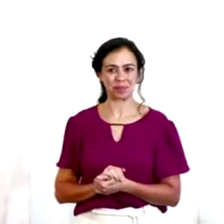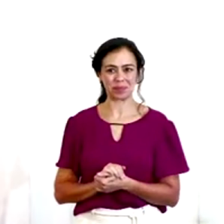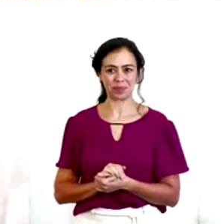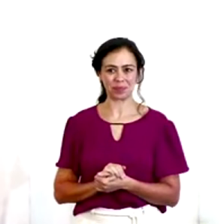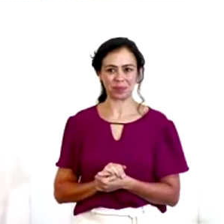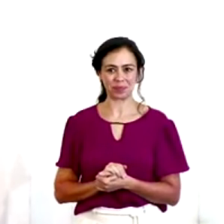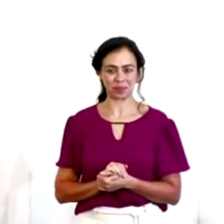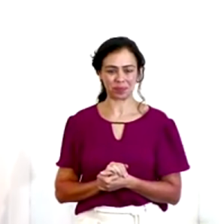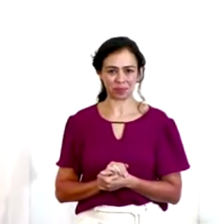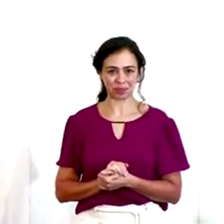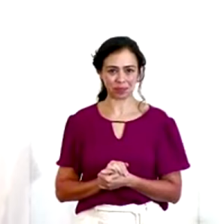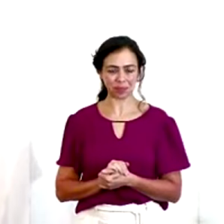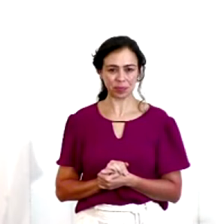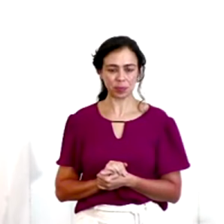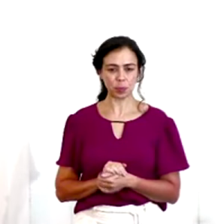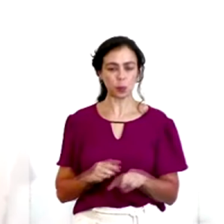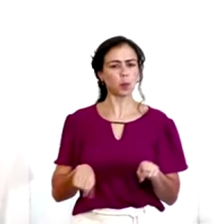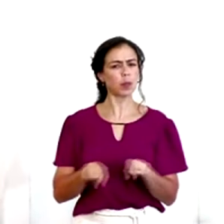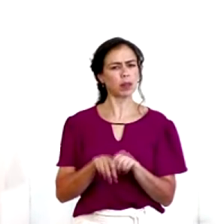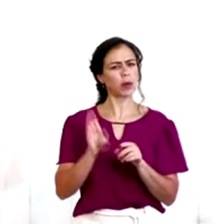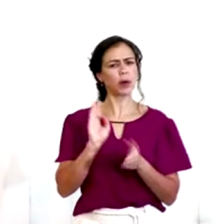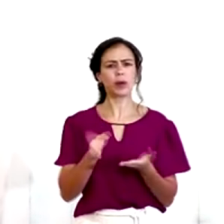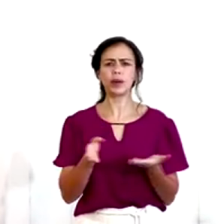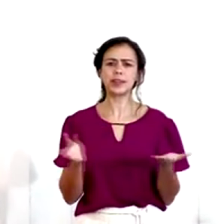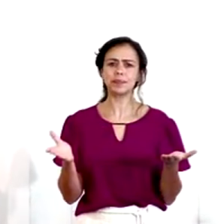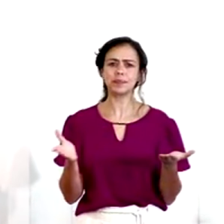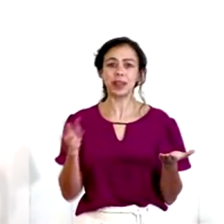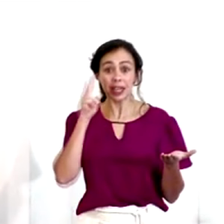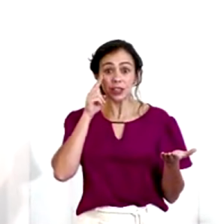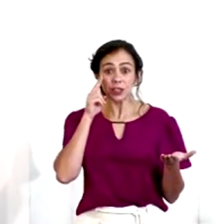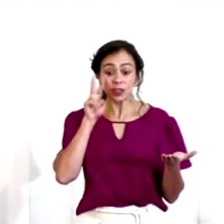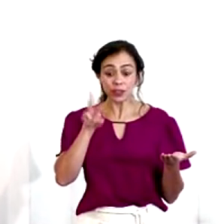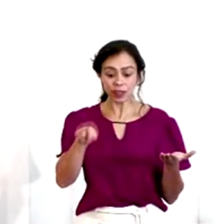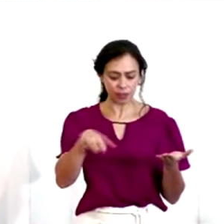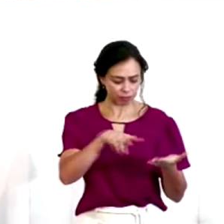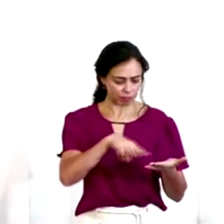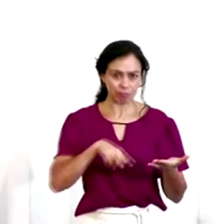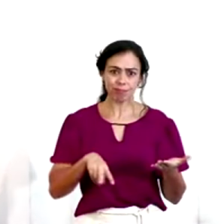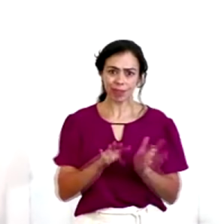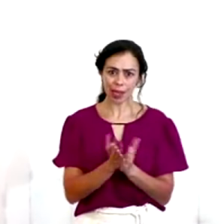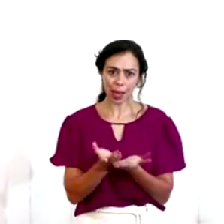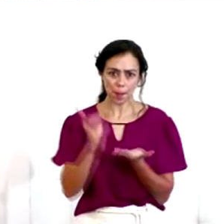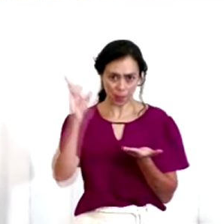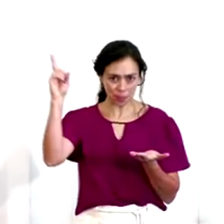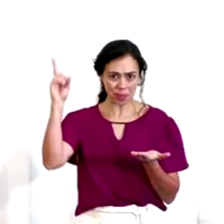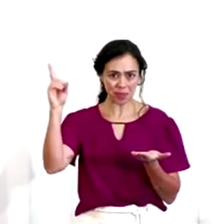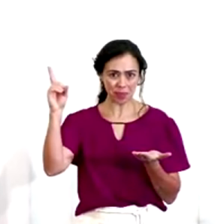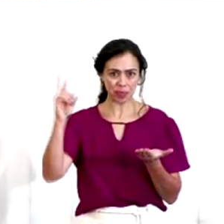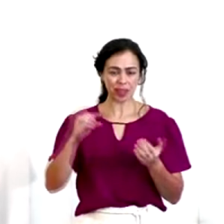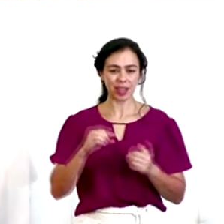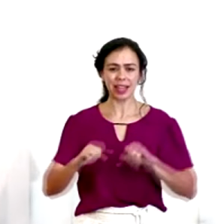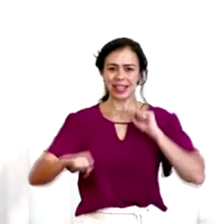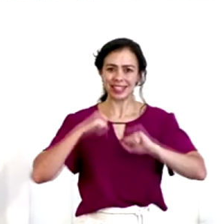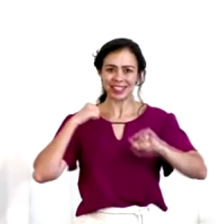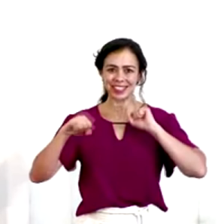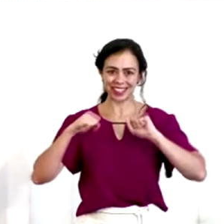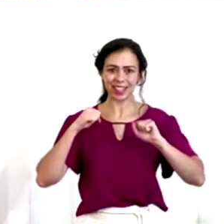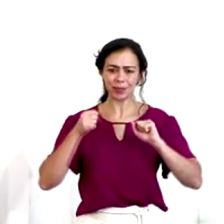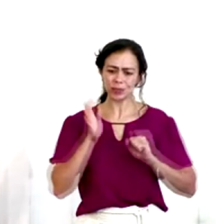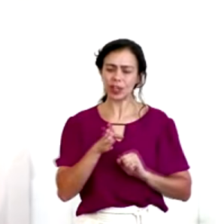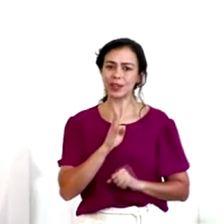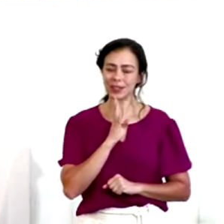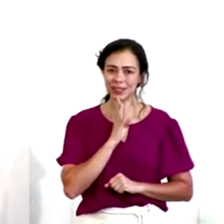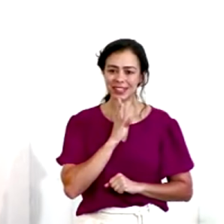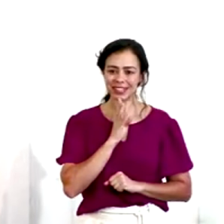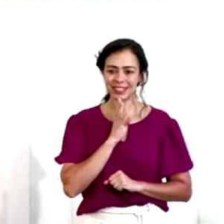Queridos, isto é mais ou menos o que o Salmo nos ensina. Esse Salmo que é extremamente conhecido de muitos de